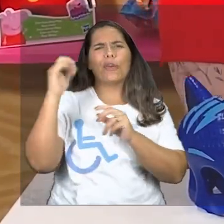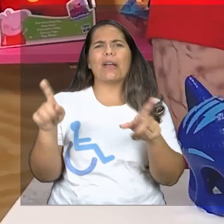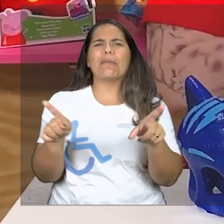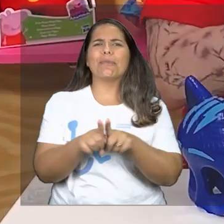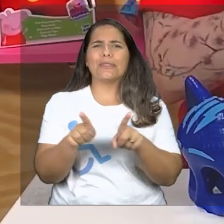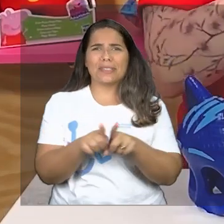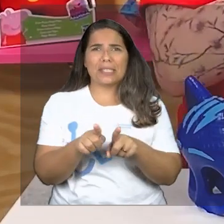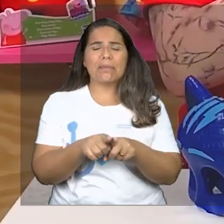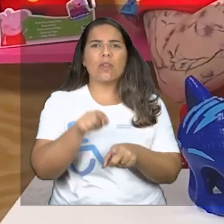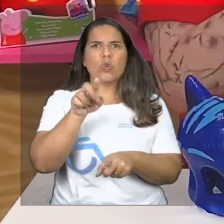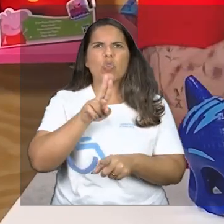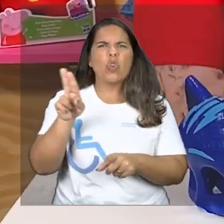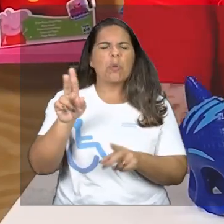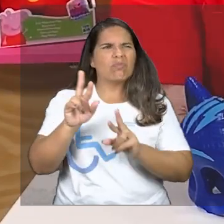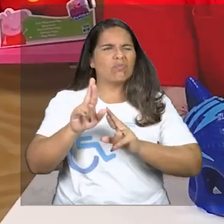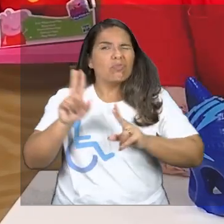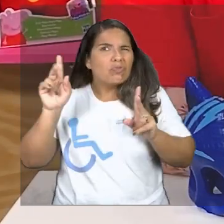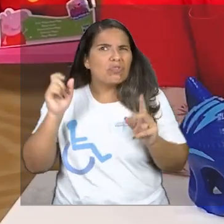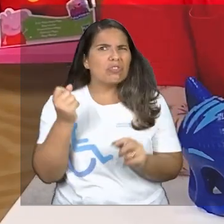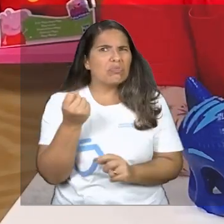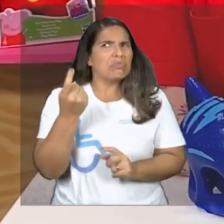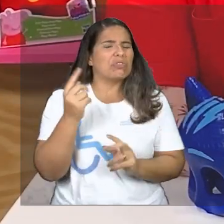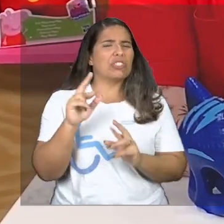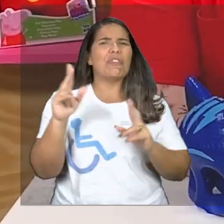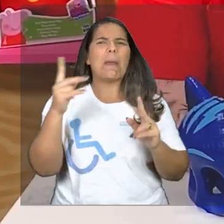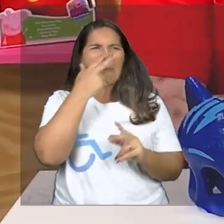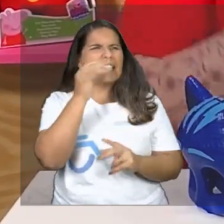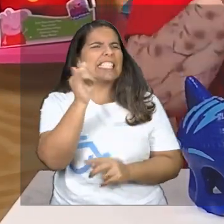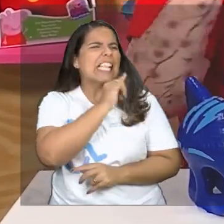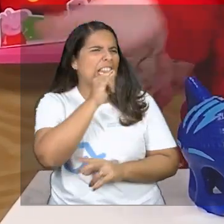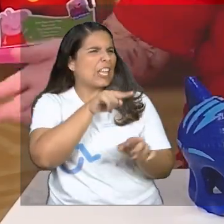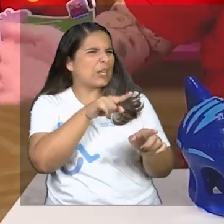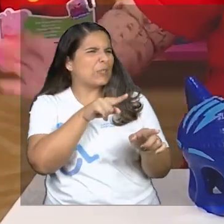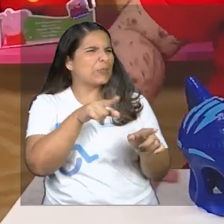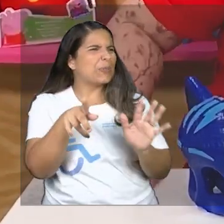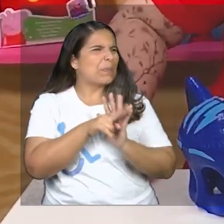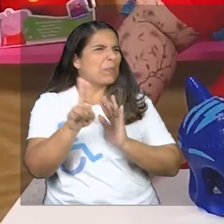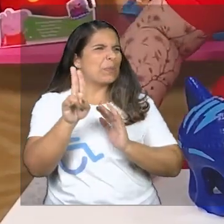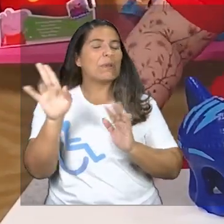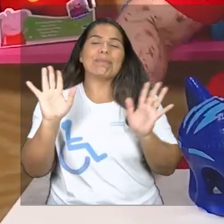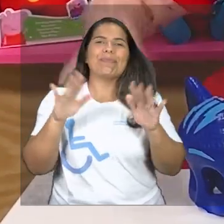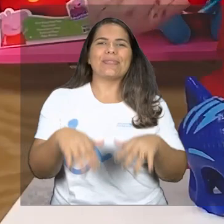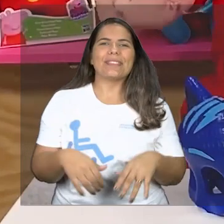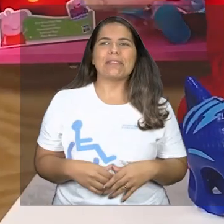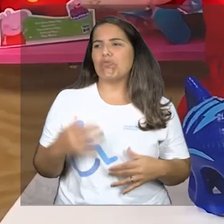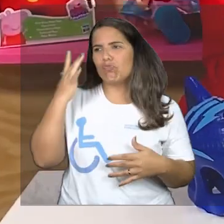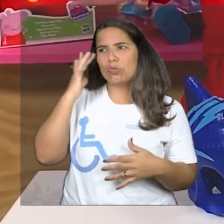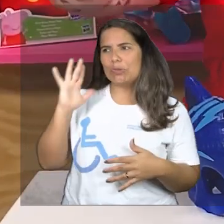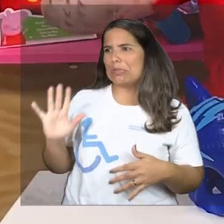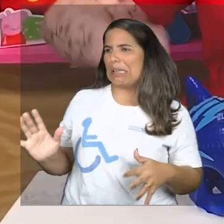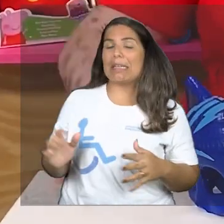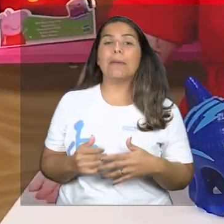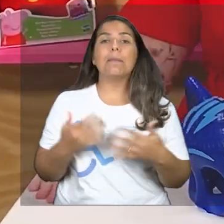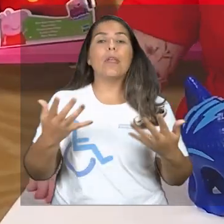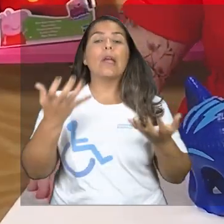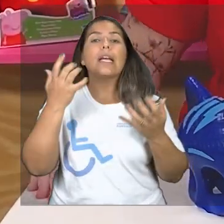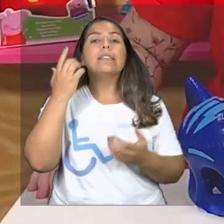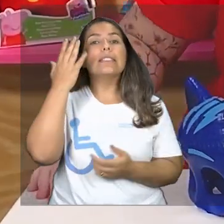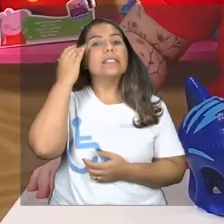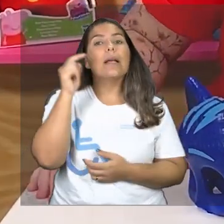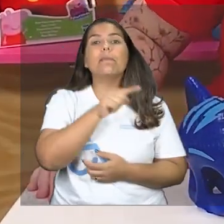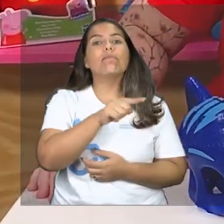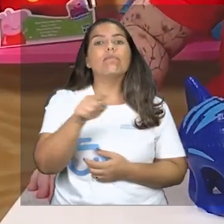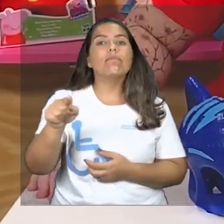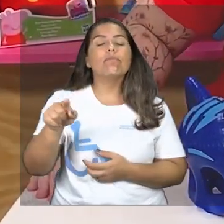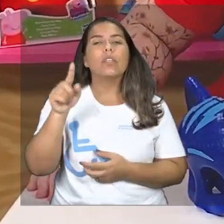Romualdo Racioppo, que com esse nome eu acho que ele é mais italiano que francês. Ah, né? Não sei, cara. Mas aqui, vem cá, eu quero